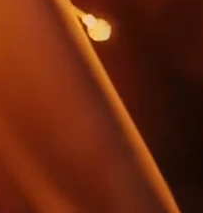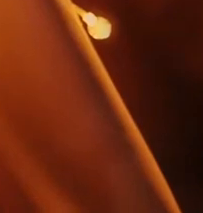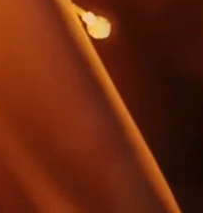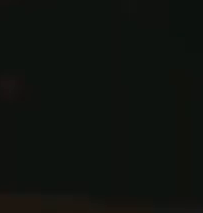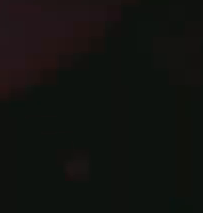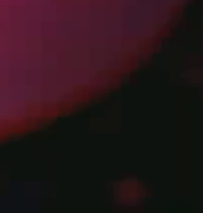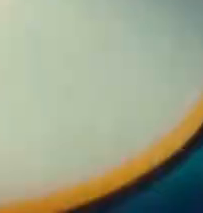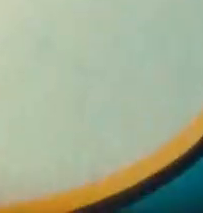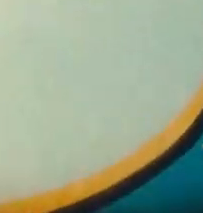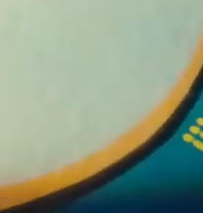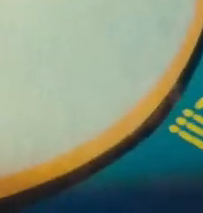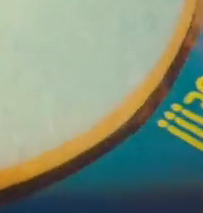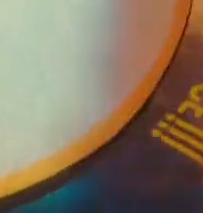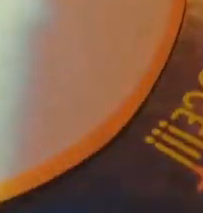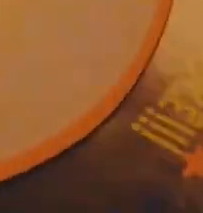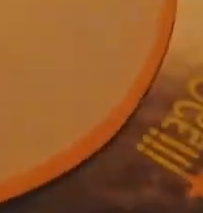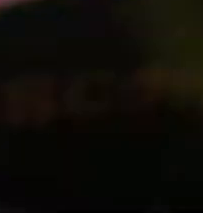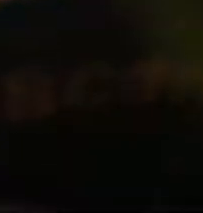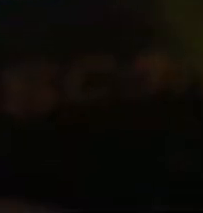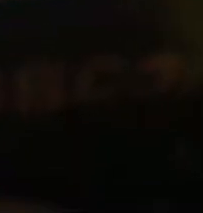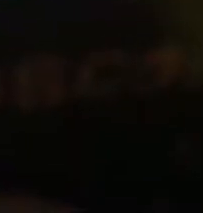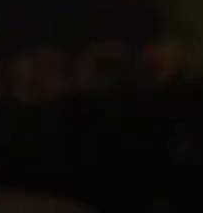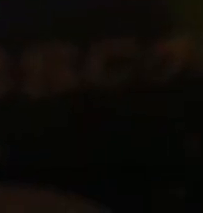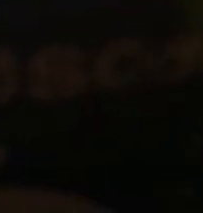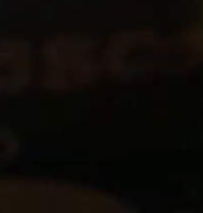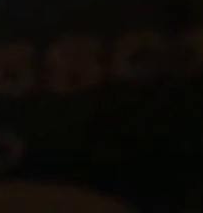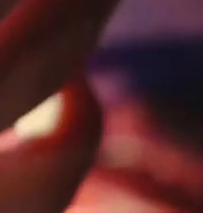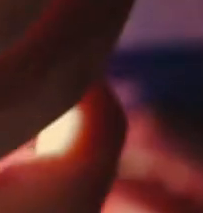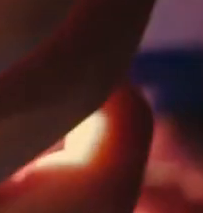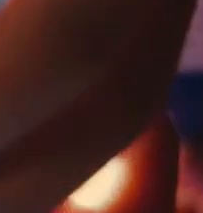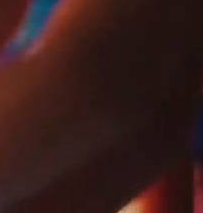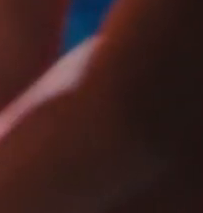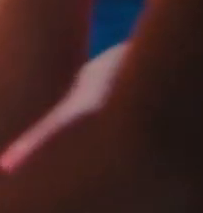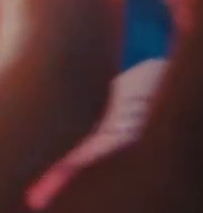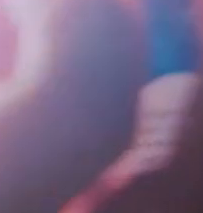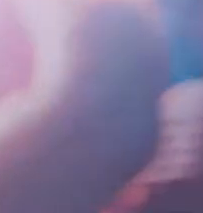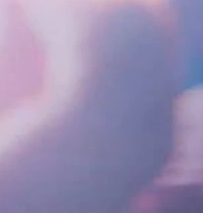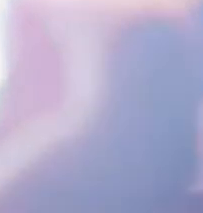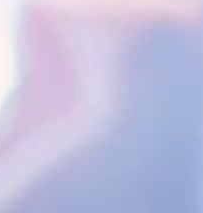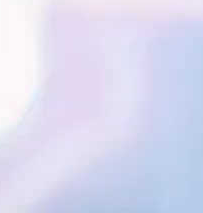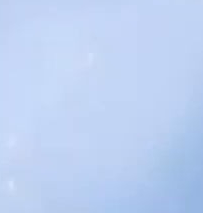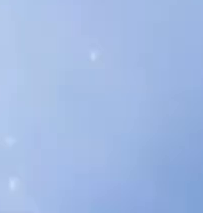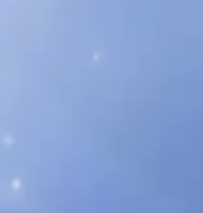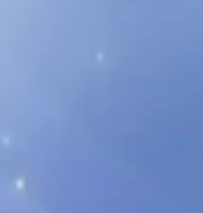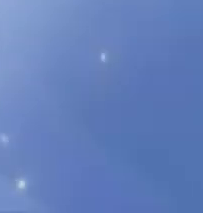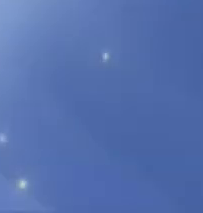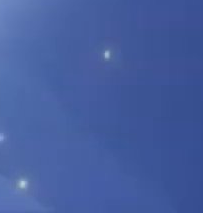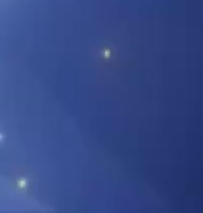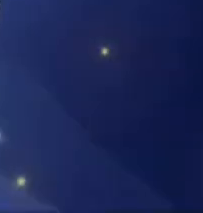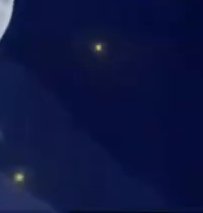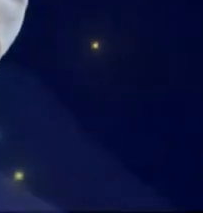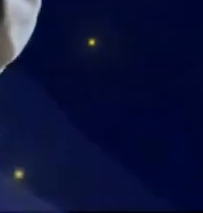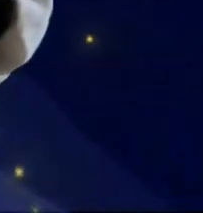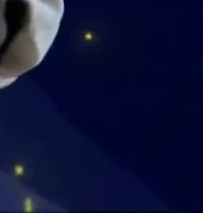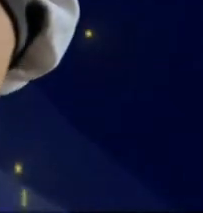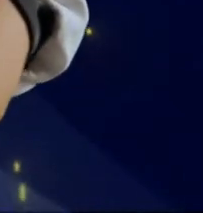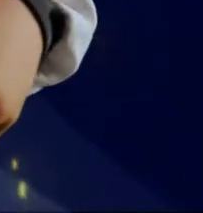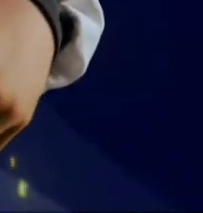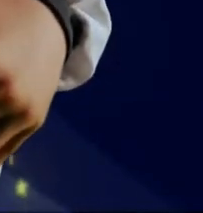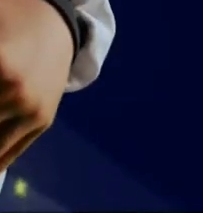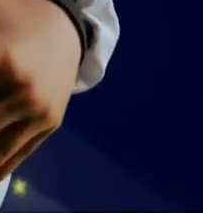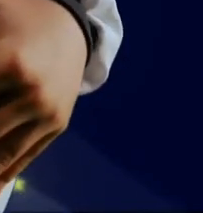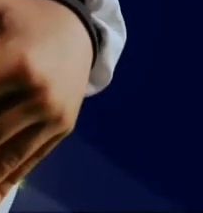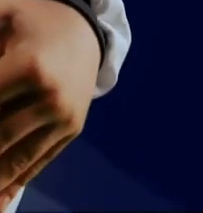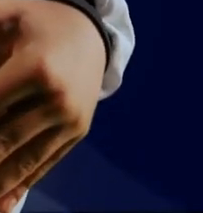movido pela criatividade um astronauta viajava por um universo de histórias transitando entre